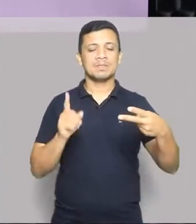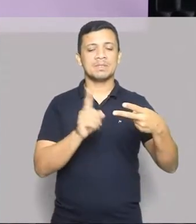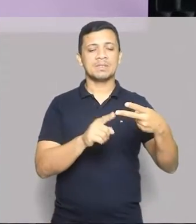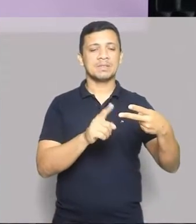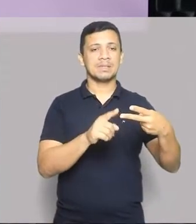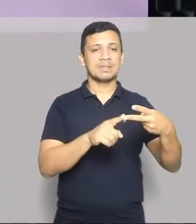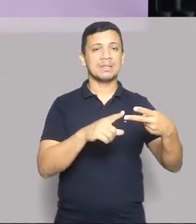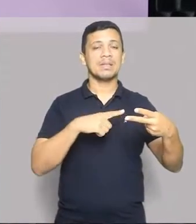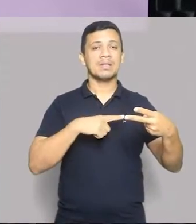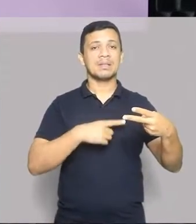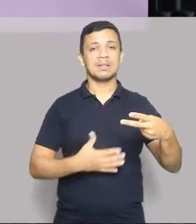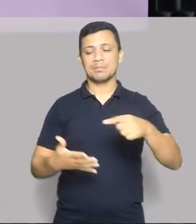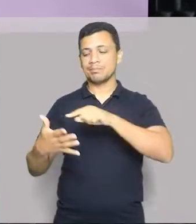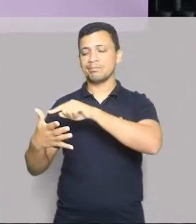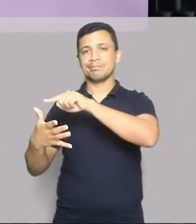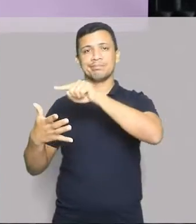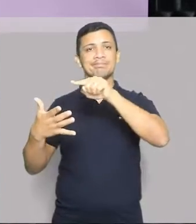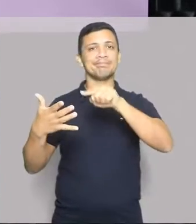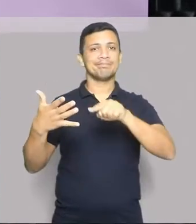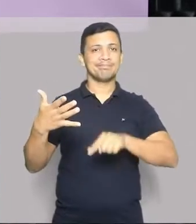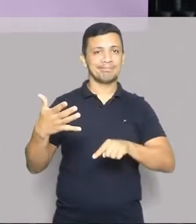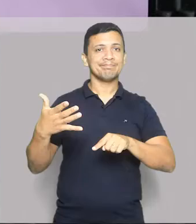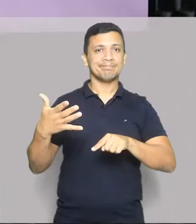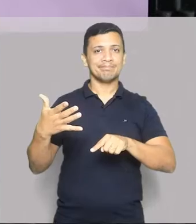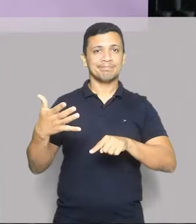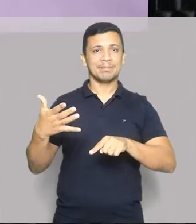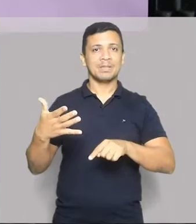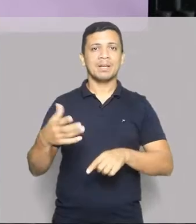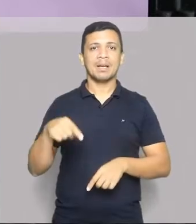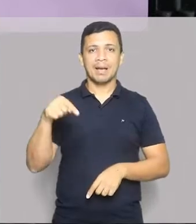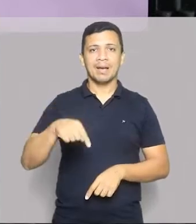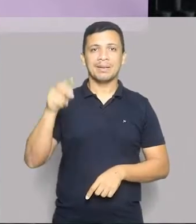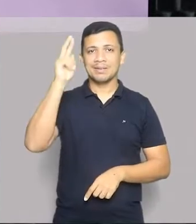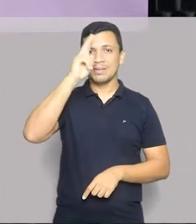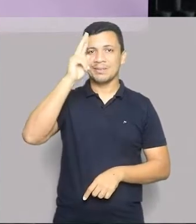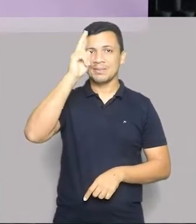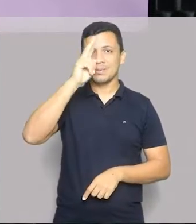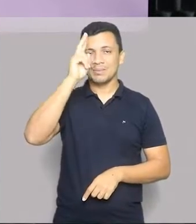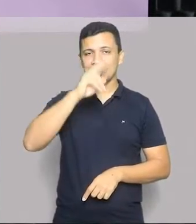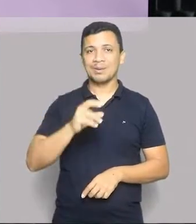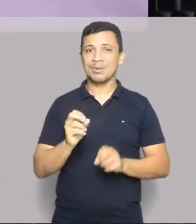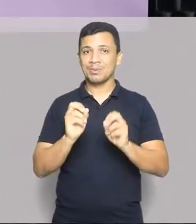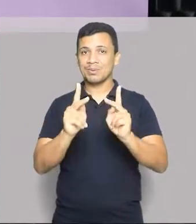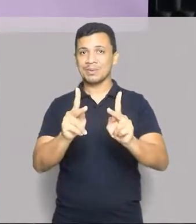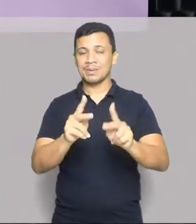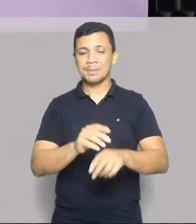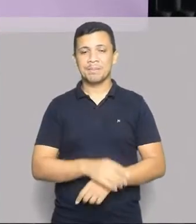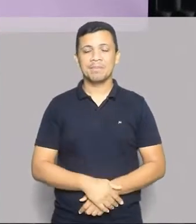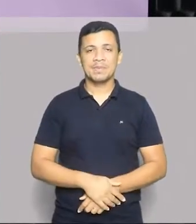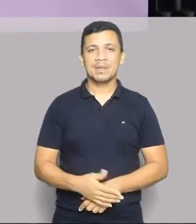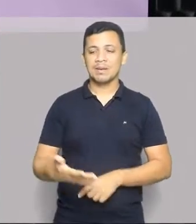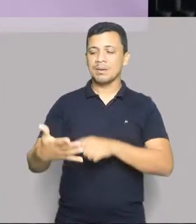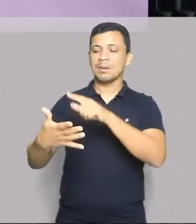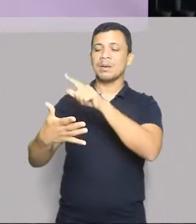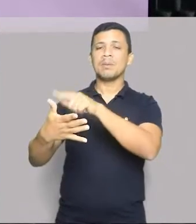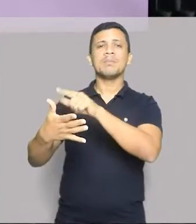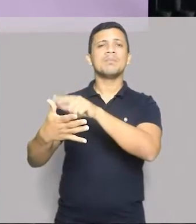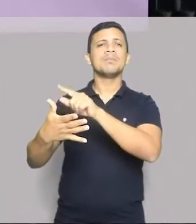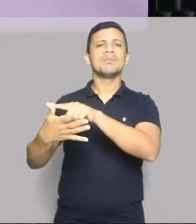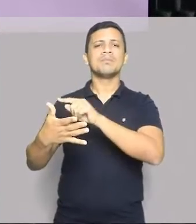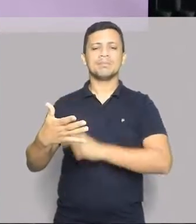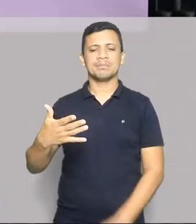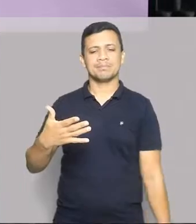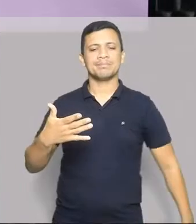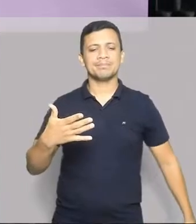em 5 e nós vamos lembrar aqui para vocês. Tudo bem? Vamos lá. A primeira das orações coordenadas